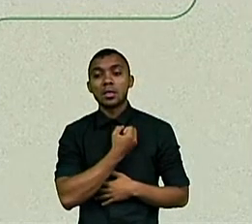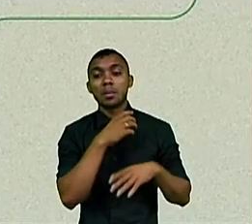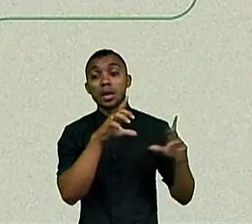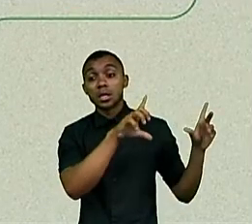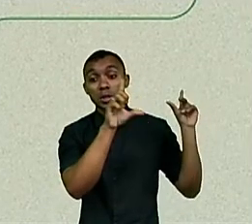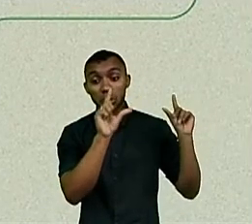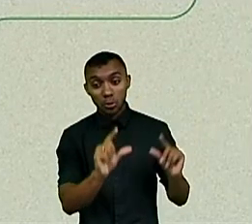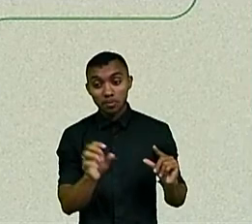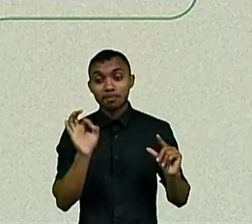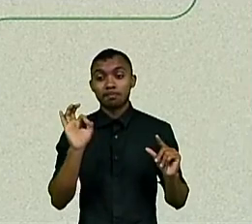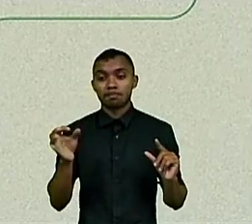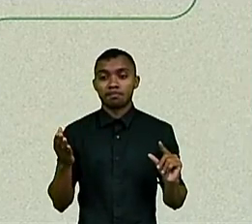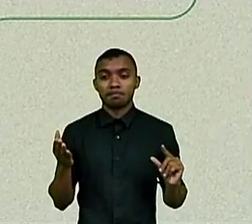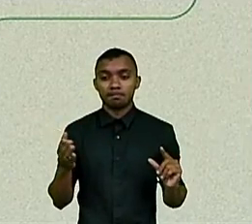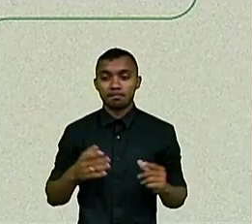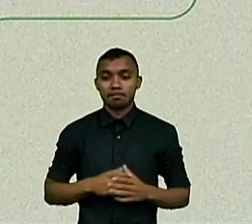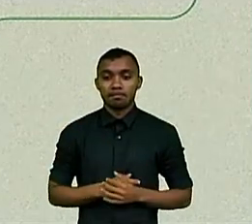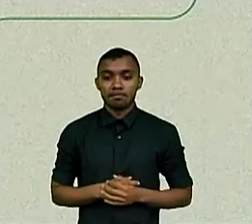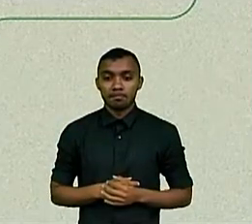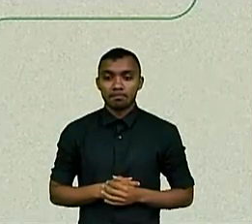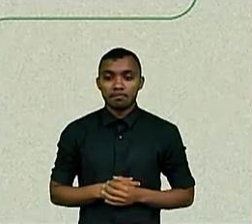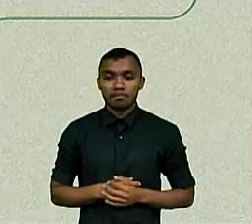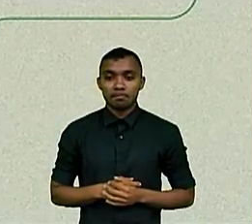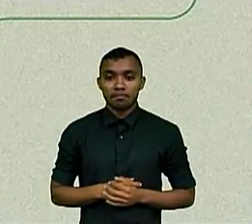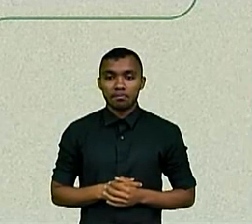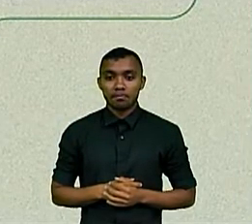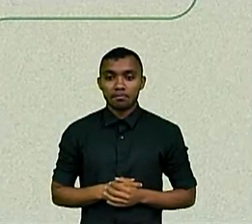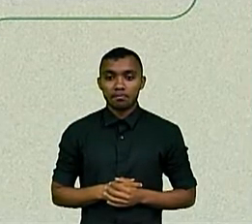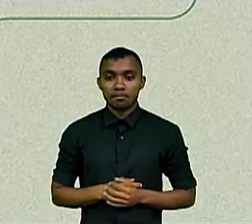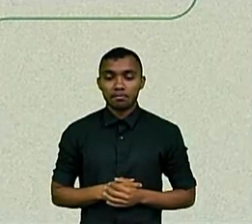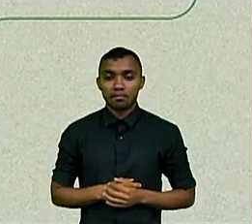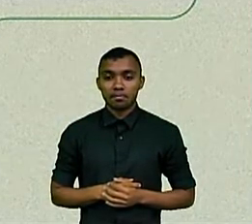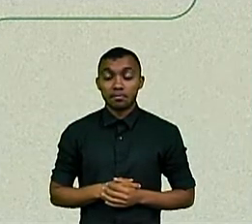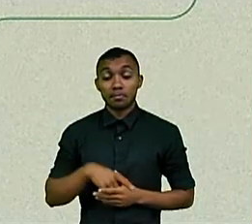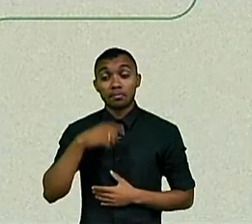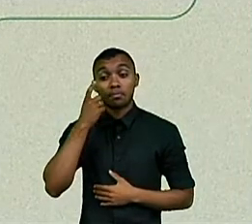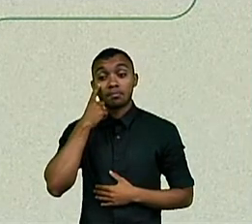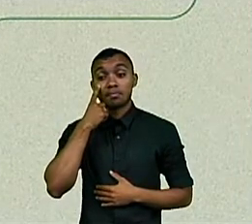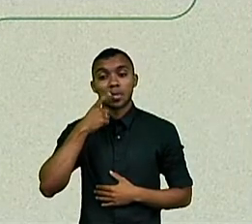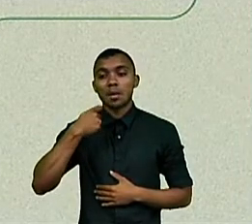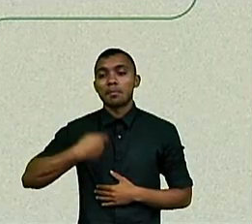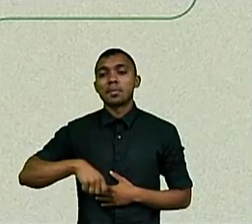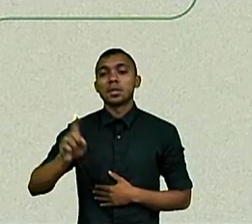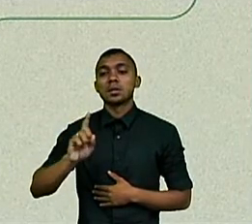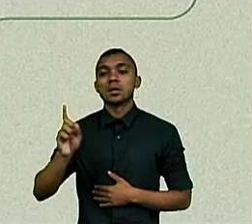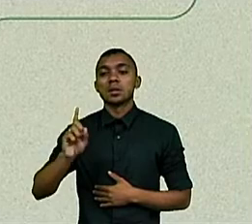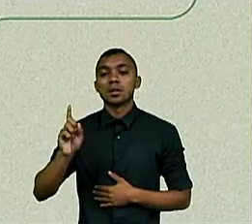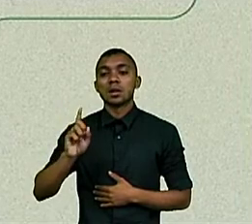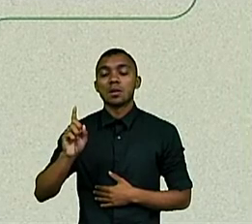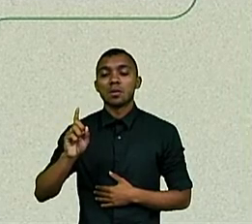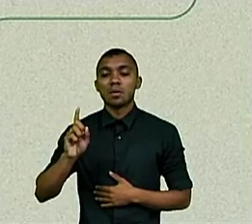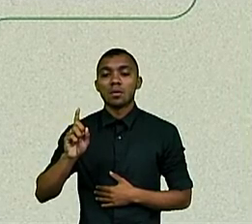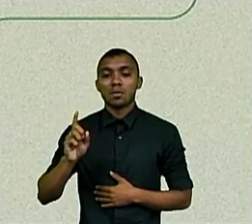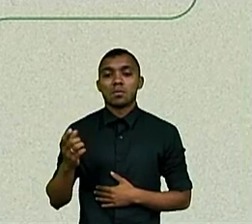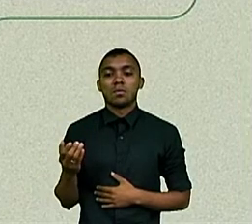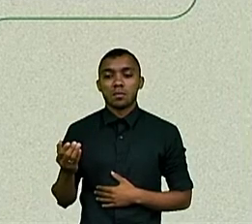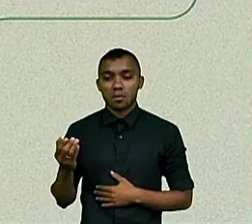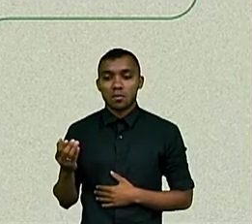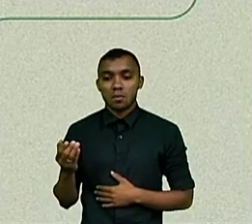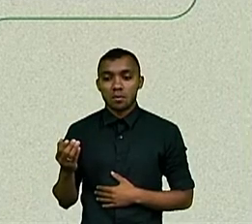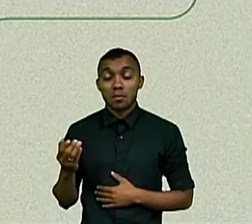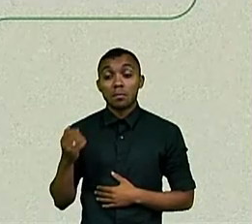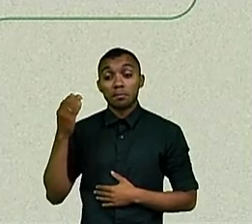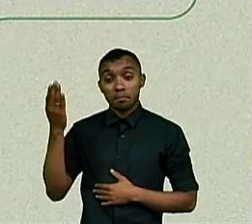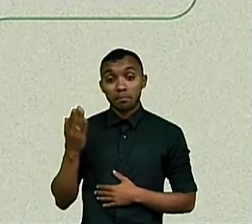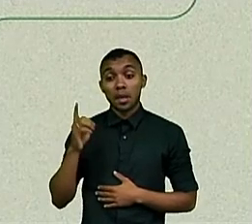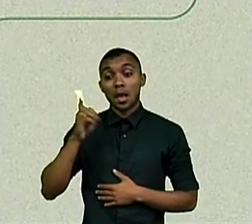então eu não preciso de grandes erudições para guardar essa forma essa é uma fórmula básica